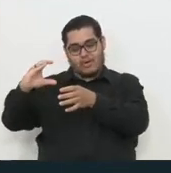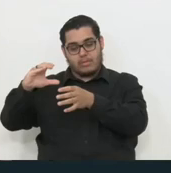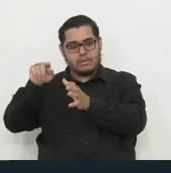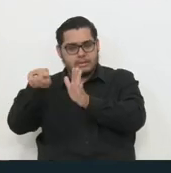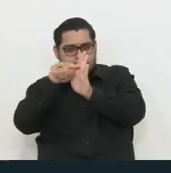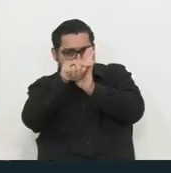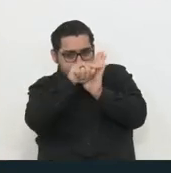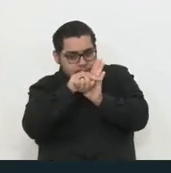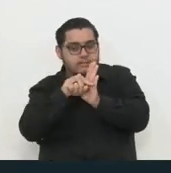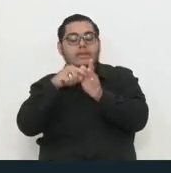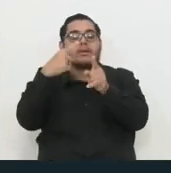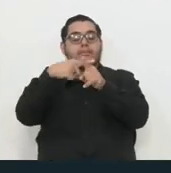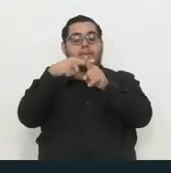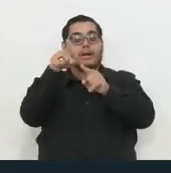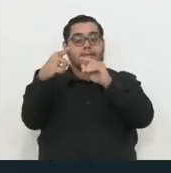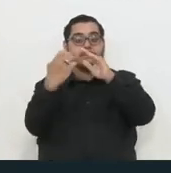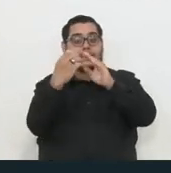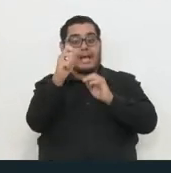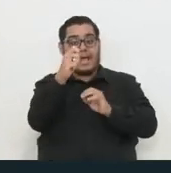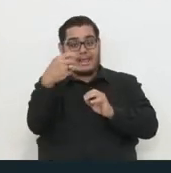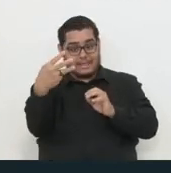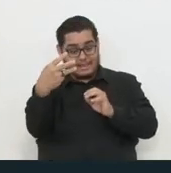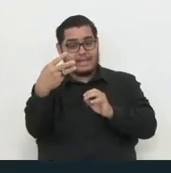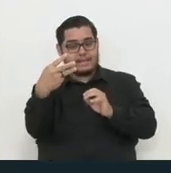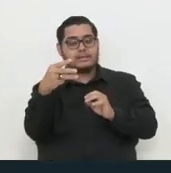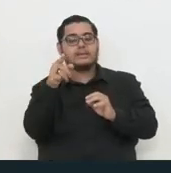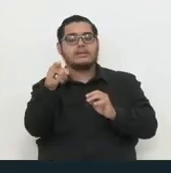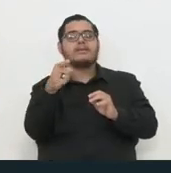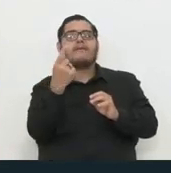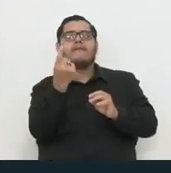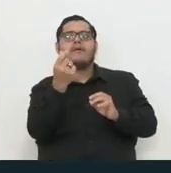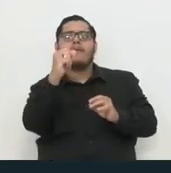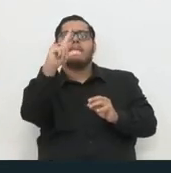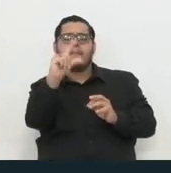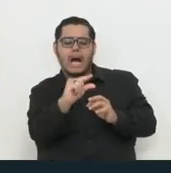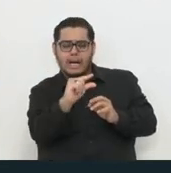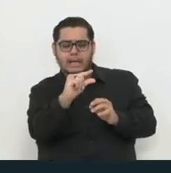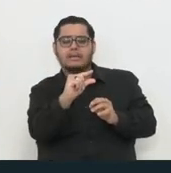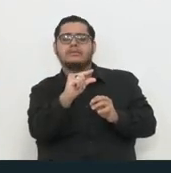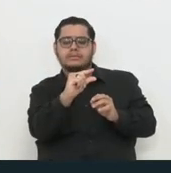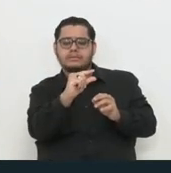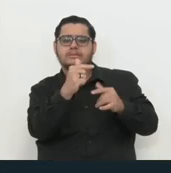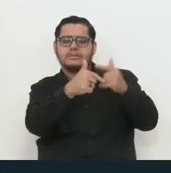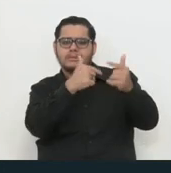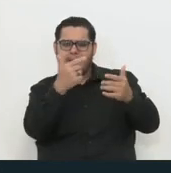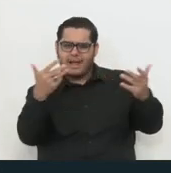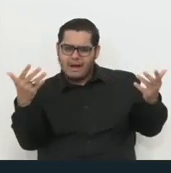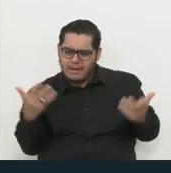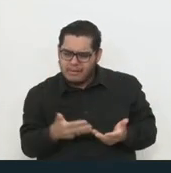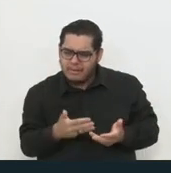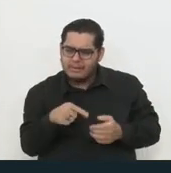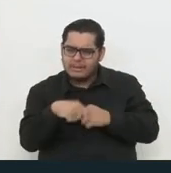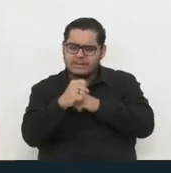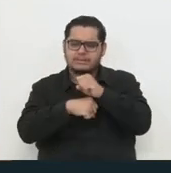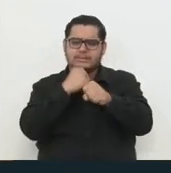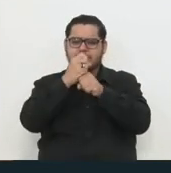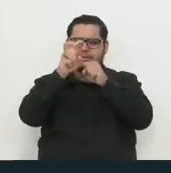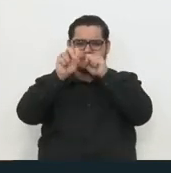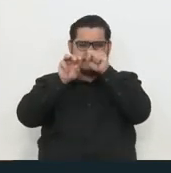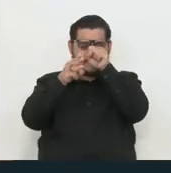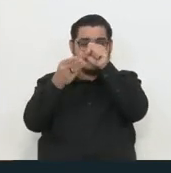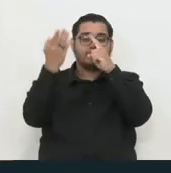serviço para para Guarulhos um valor muito menor do que isso muito menor do que 50 milhões era algo em torno de